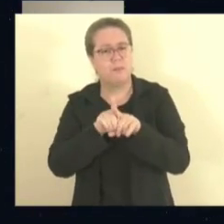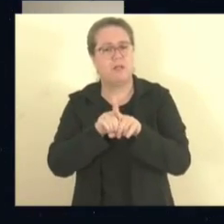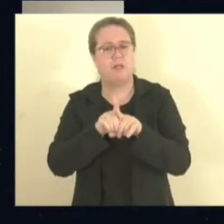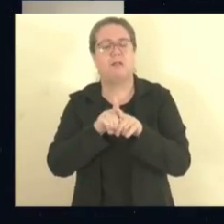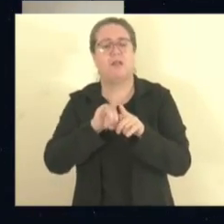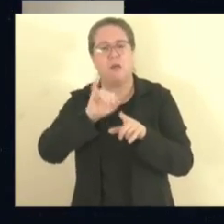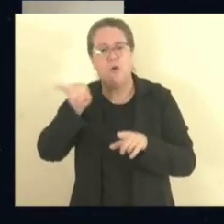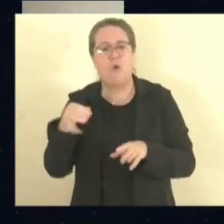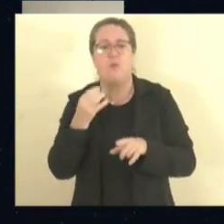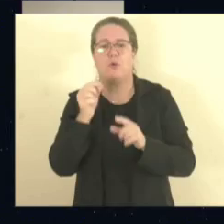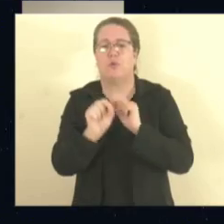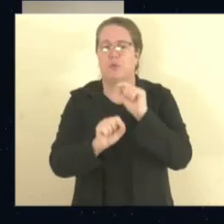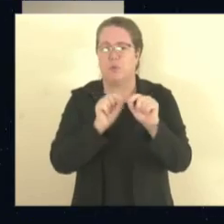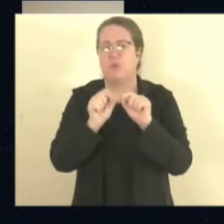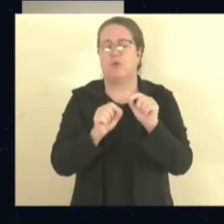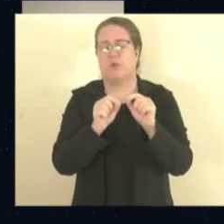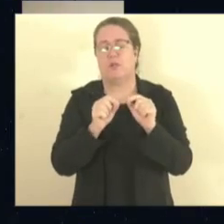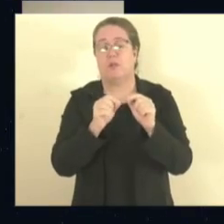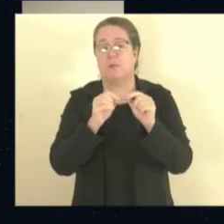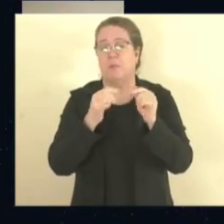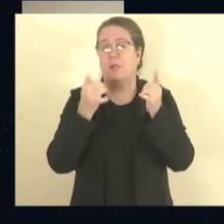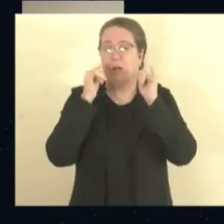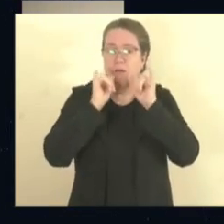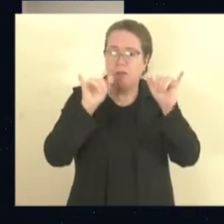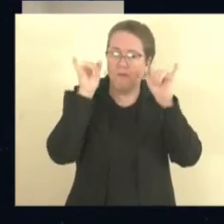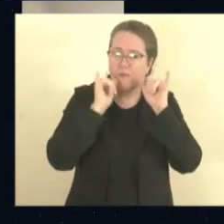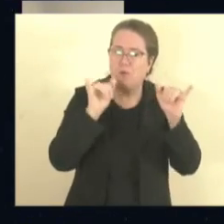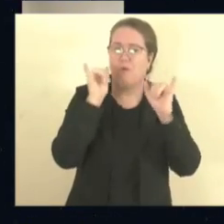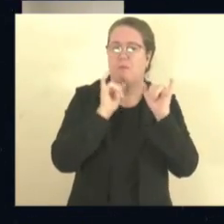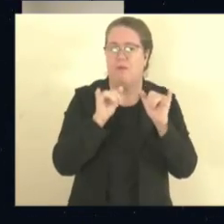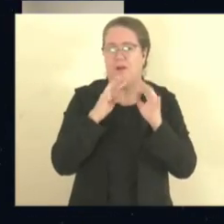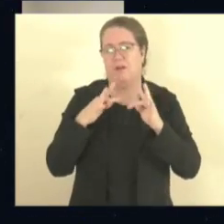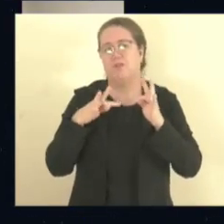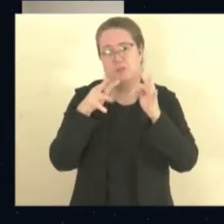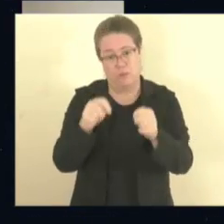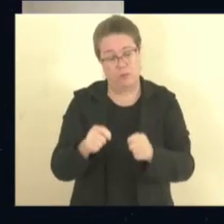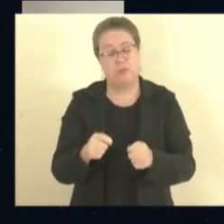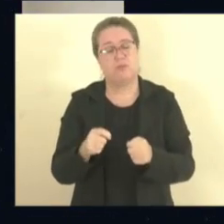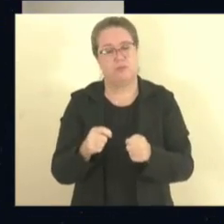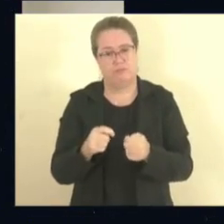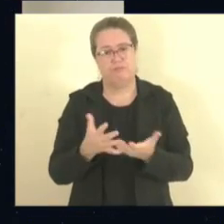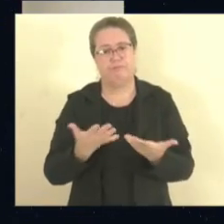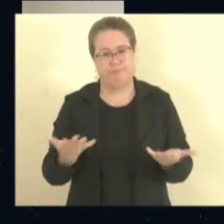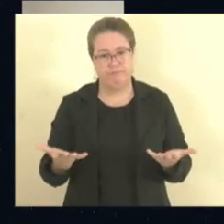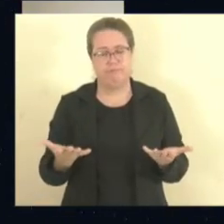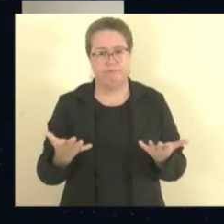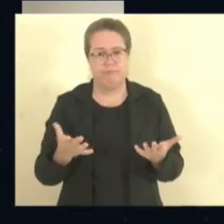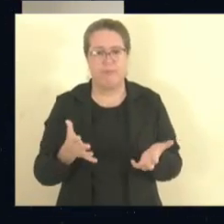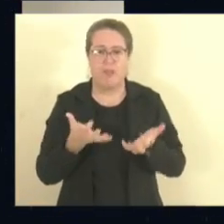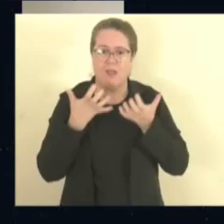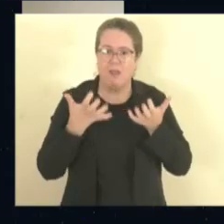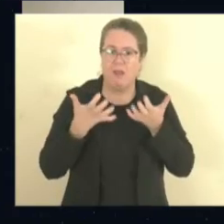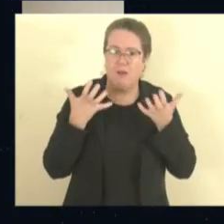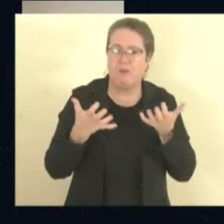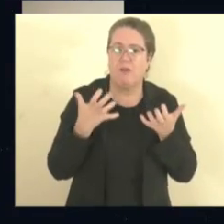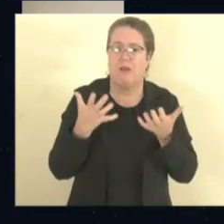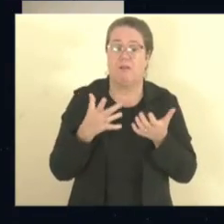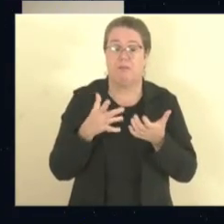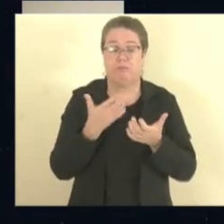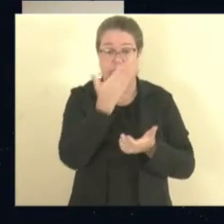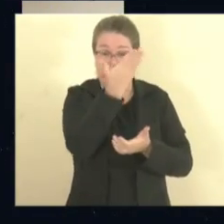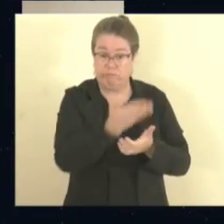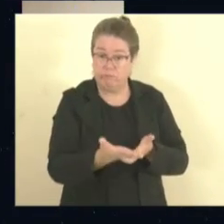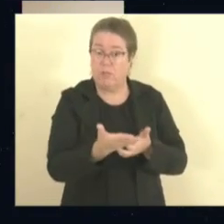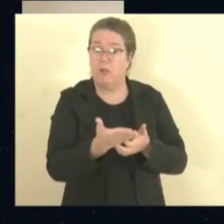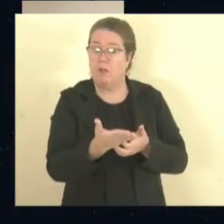as dúvidas do deputado Xambinho. Mas eu fui citado, o deputado Sérgio Meirelles falou que eu não tenho humildade. Eu acho que Vossa Excelência tem que lavar a sua boca para falar meu nome.